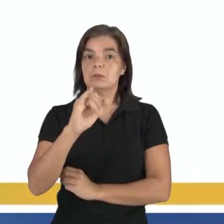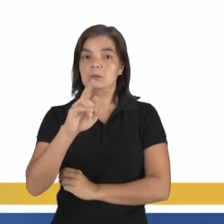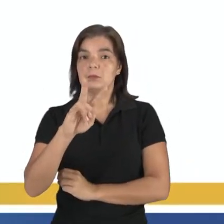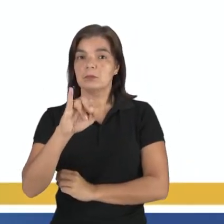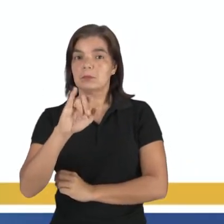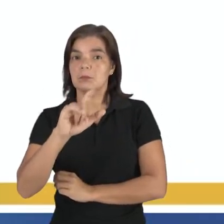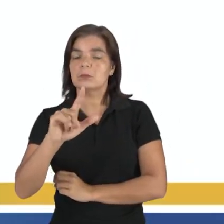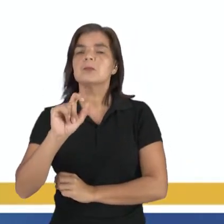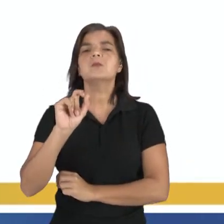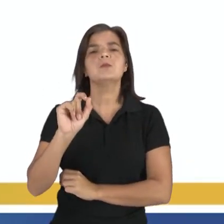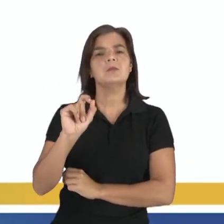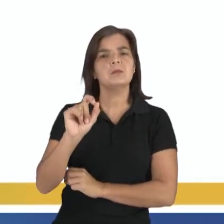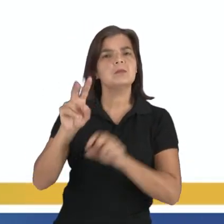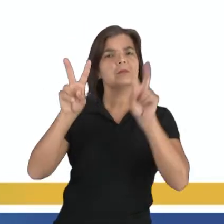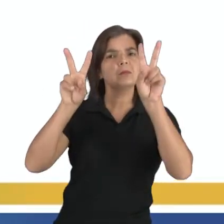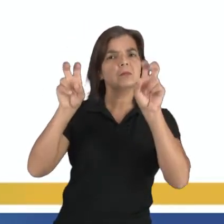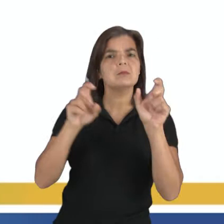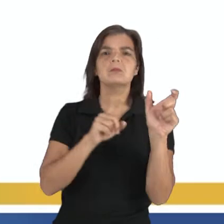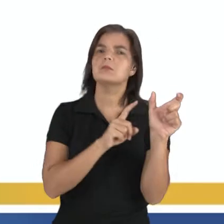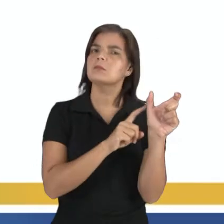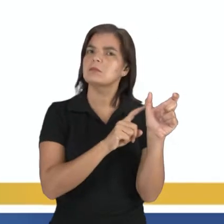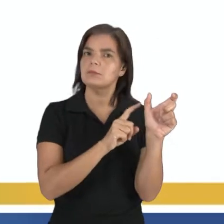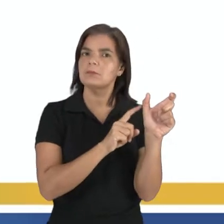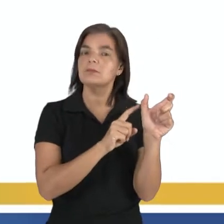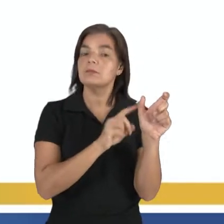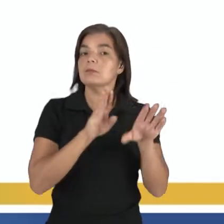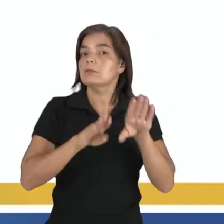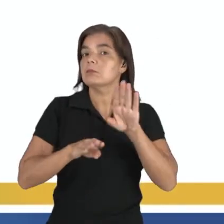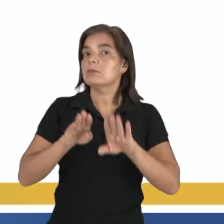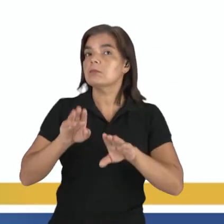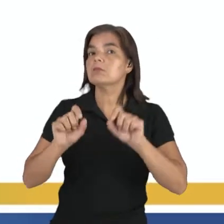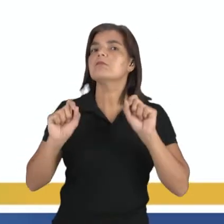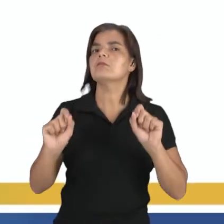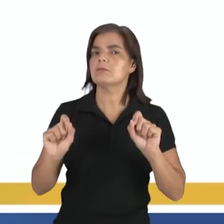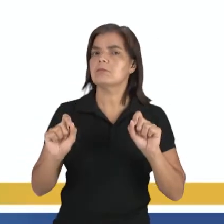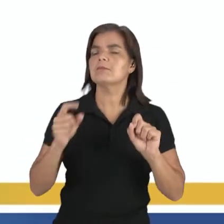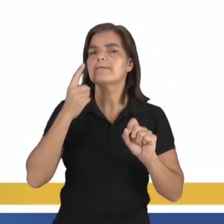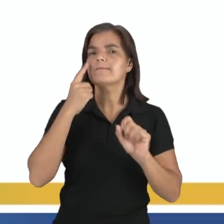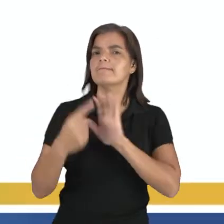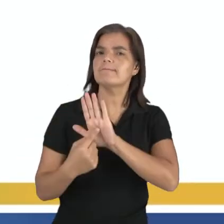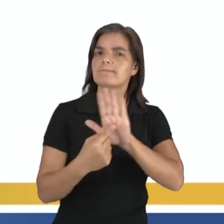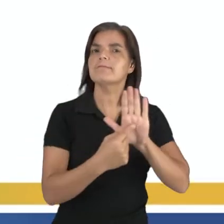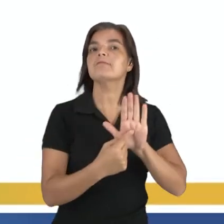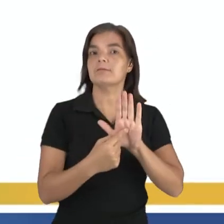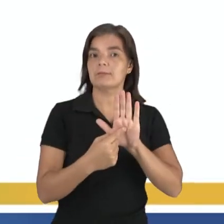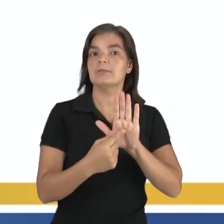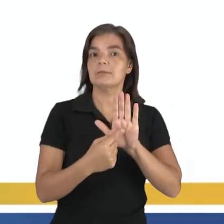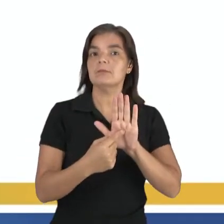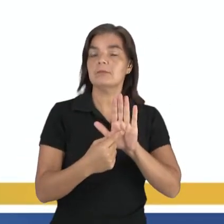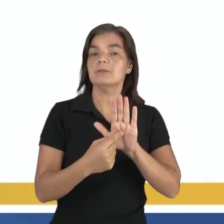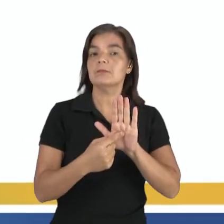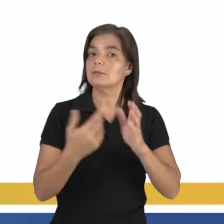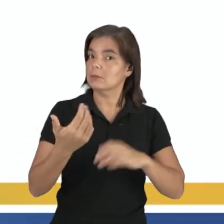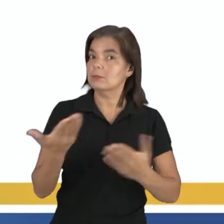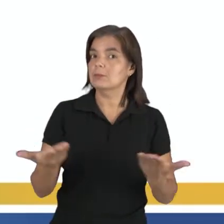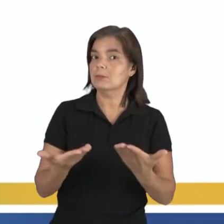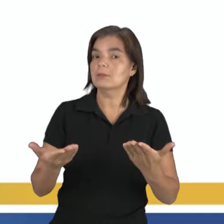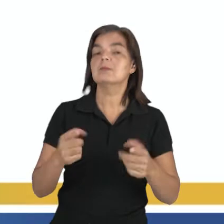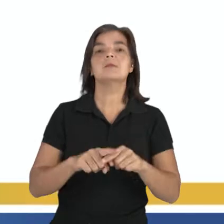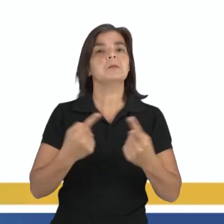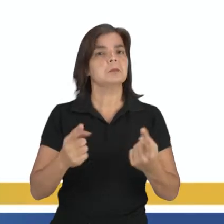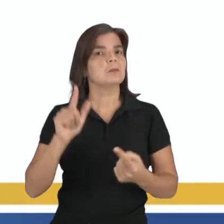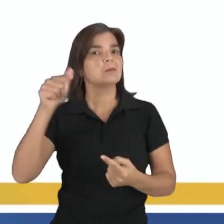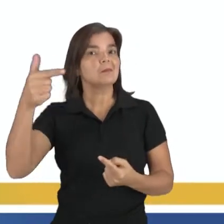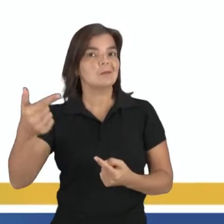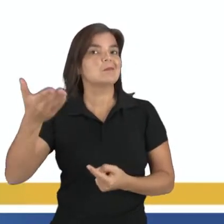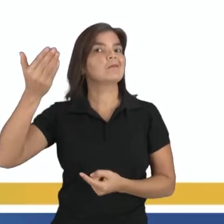civil. Afinal, esse termo, em certa medida, ele é muito empregado em nossa atualidade. Não que